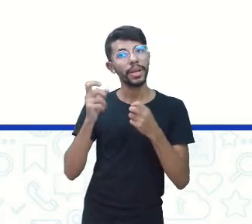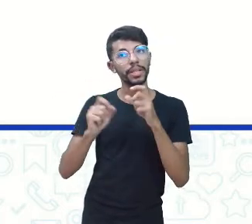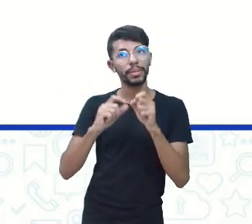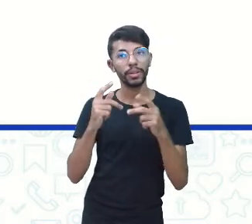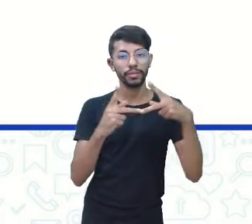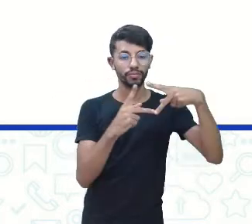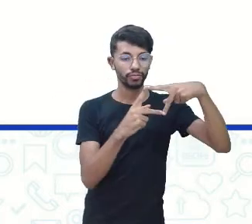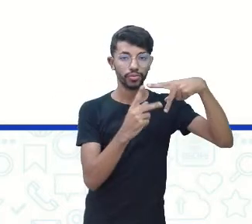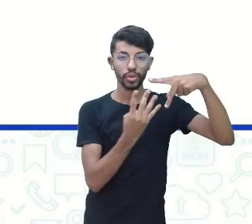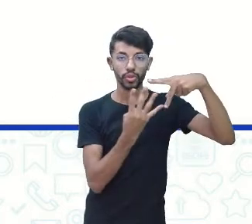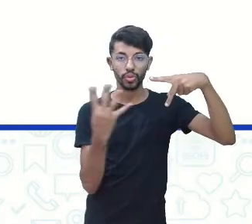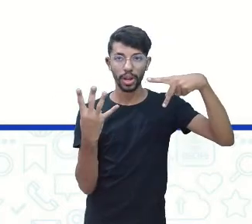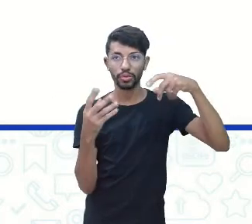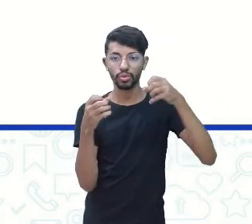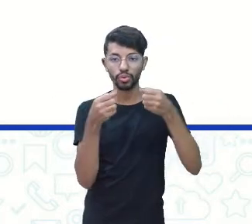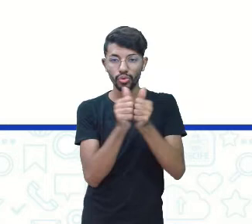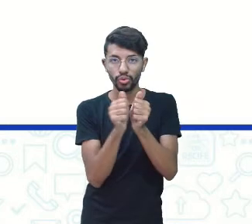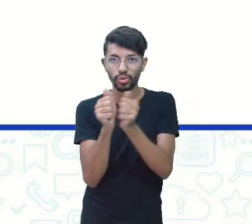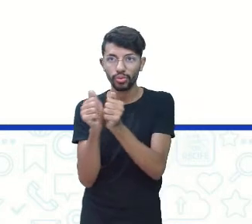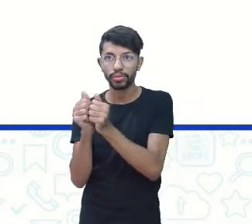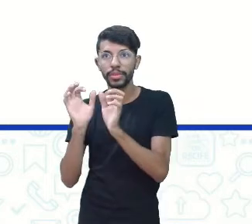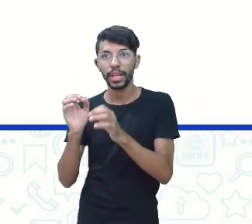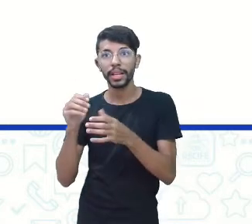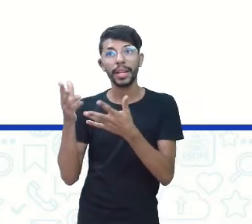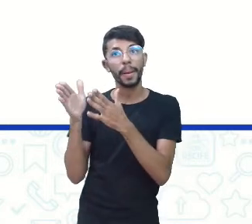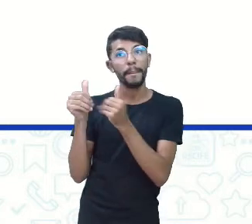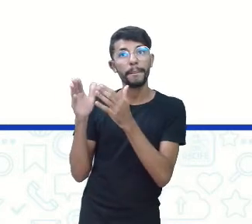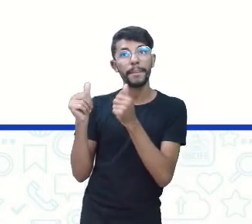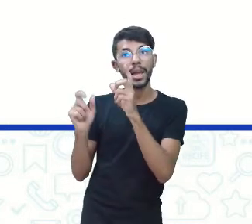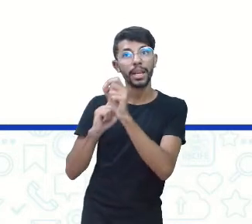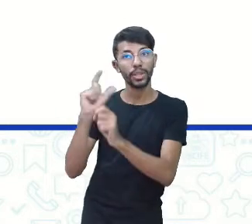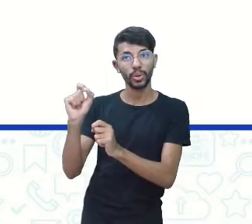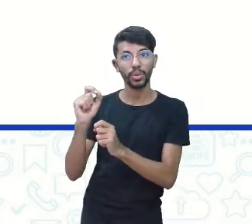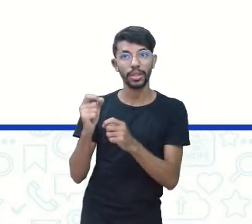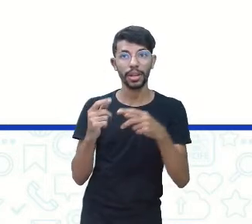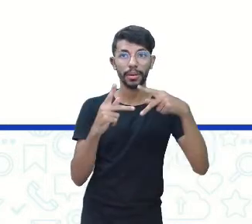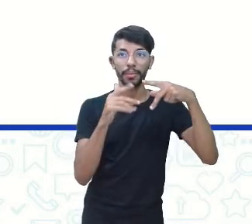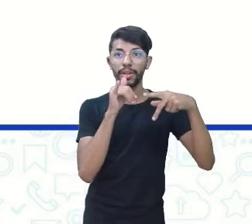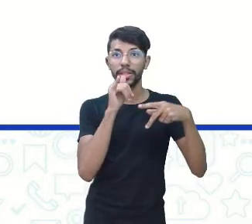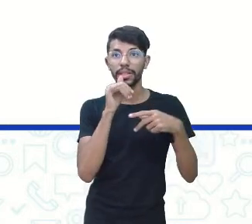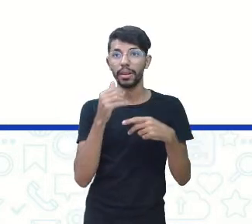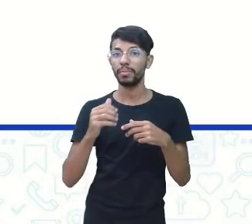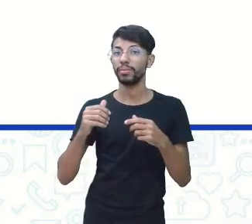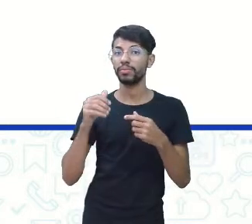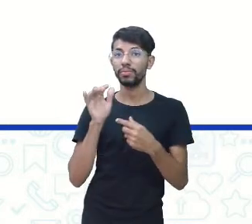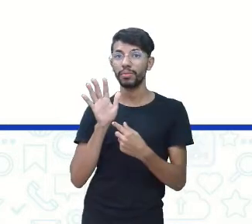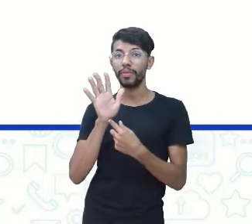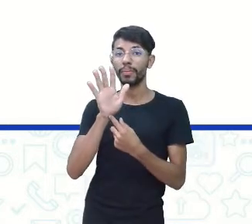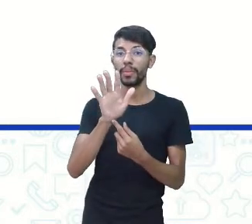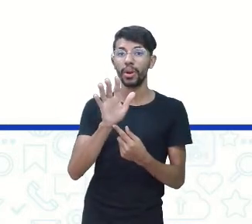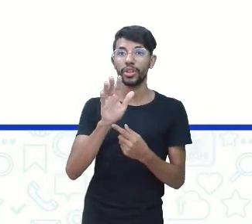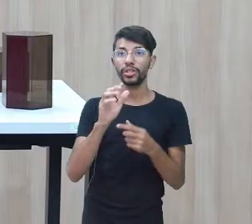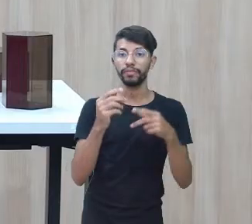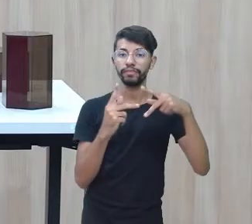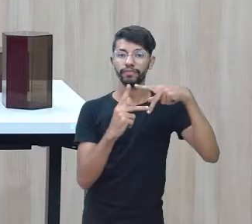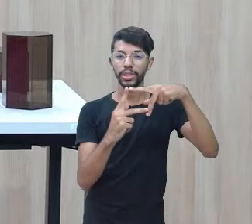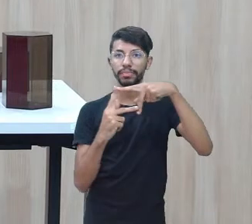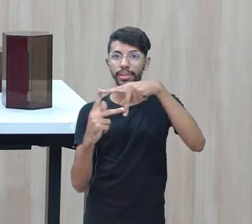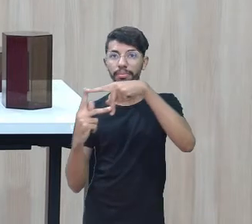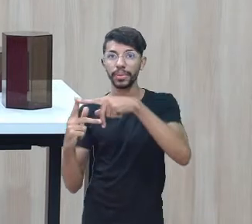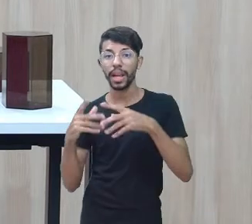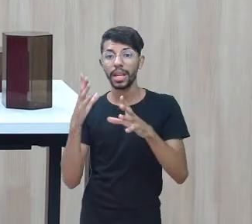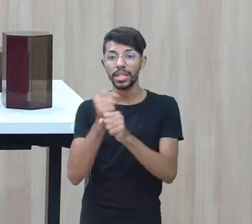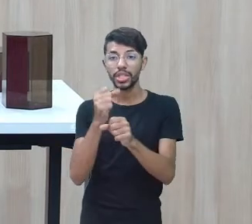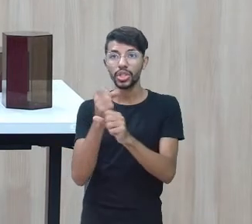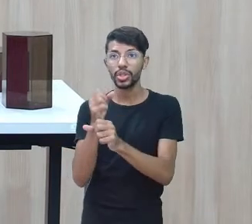gente faça a soma das duplas que estão aqui, ó, entre essas faces, tá certo? Então, a primeira coisa que a gente vai observar